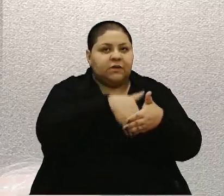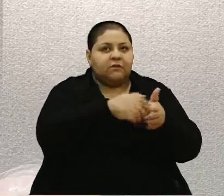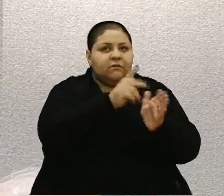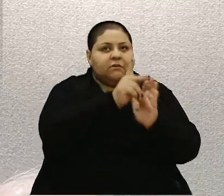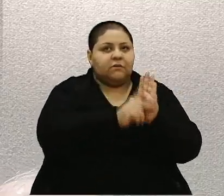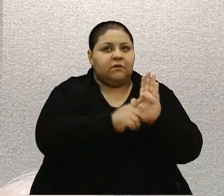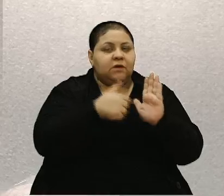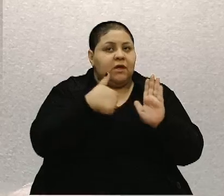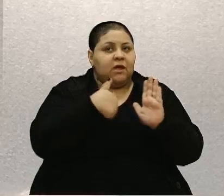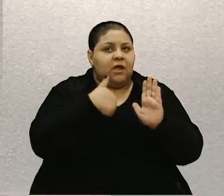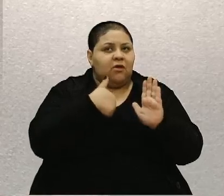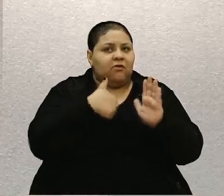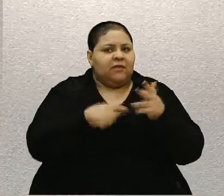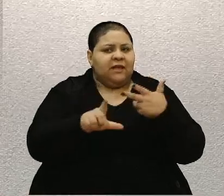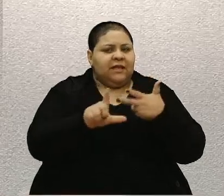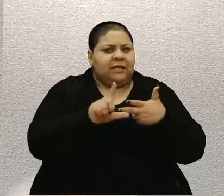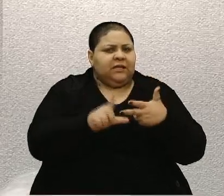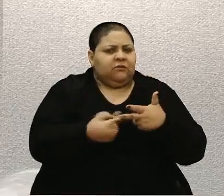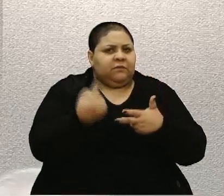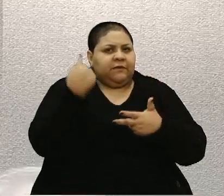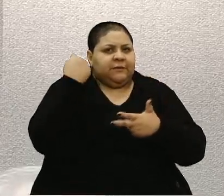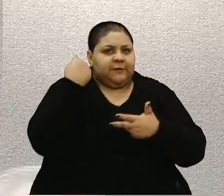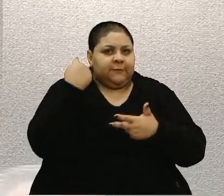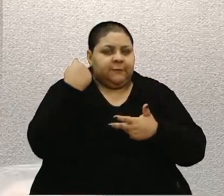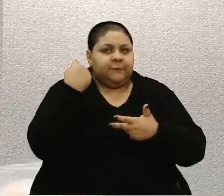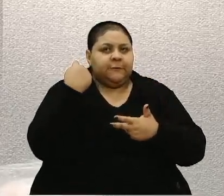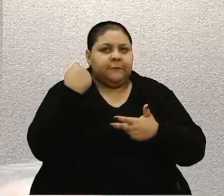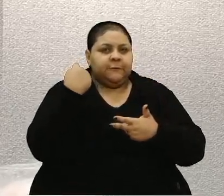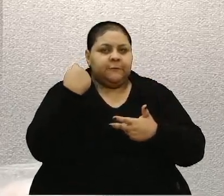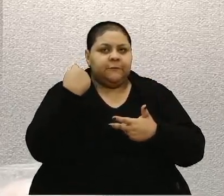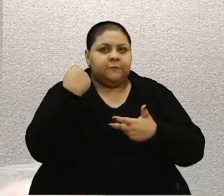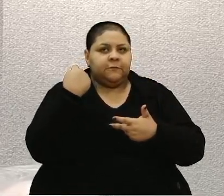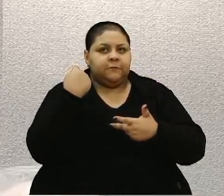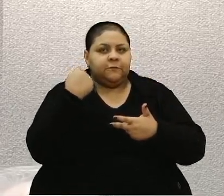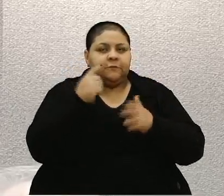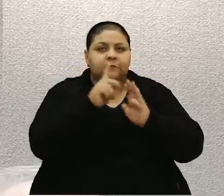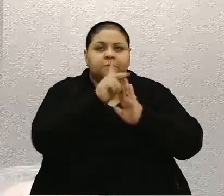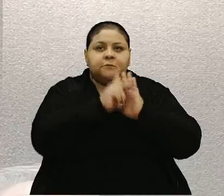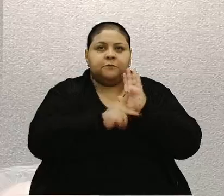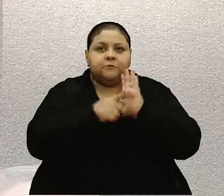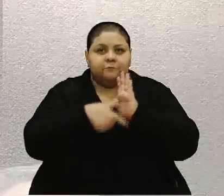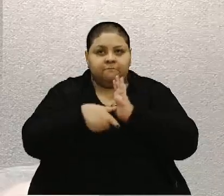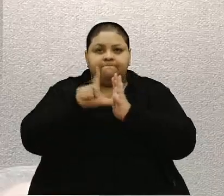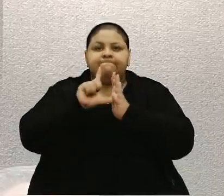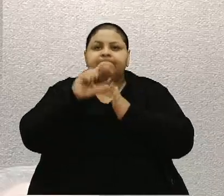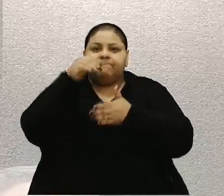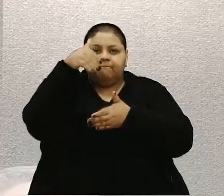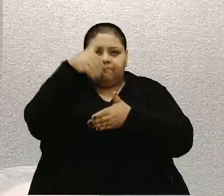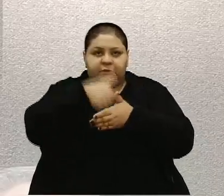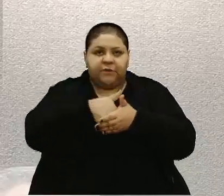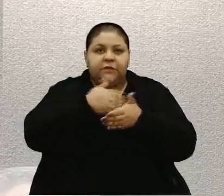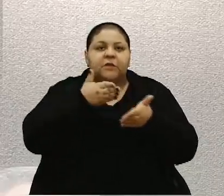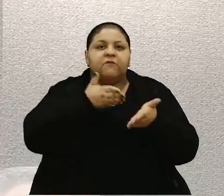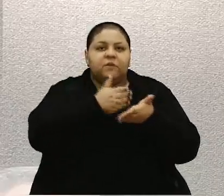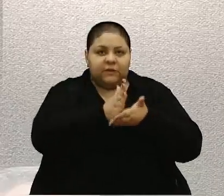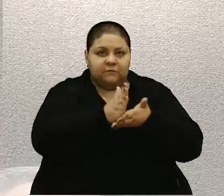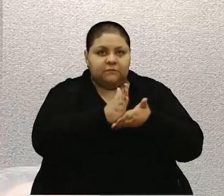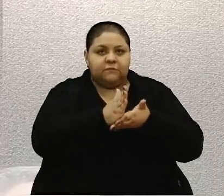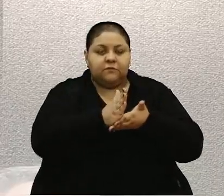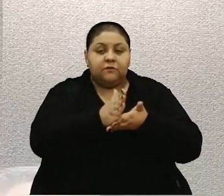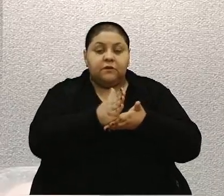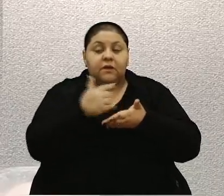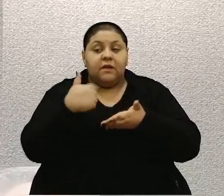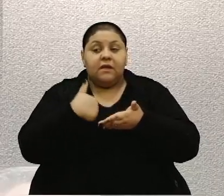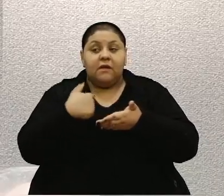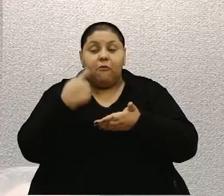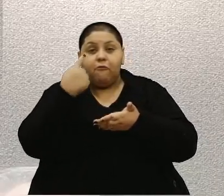não estava aqui na legislatura passada e o veto anterior foi votado foi aprovado e eu vejo